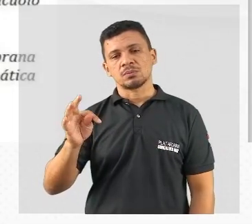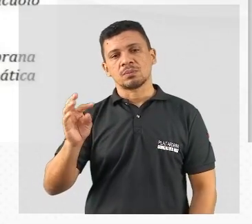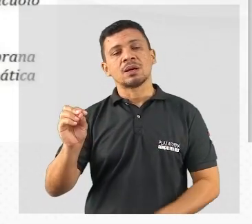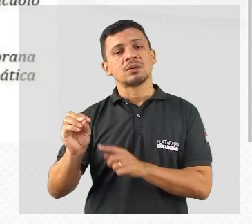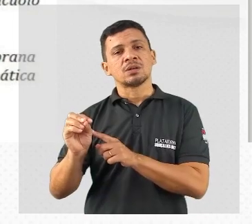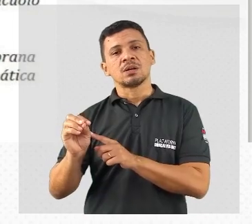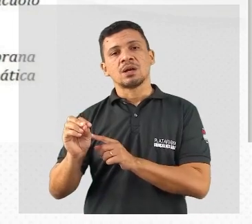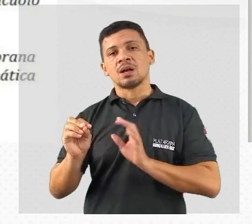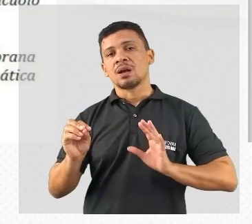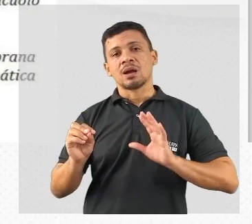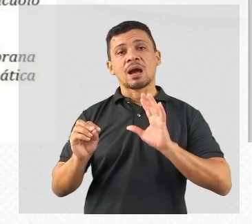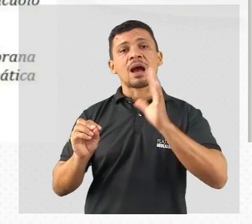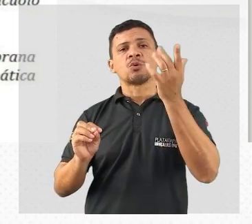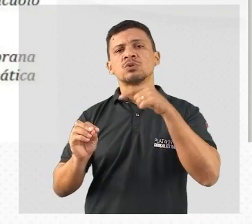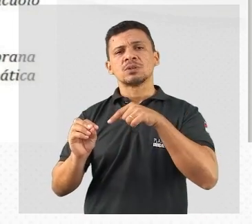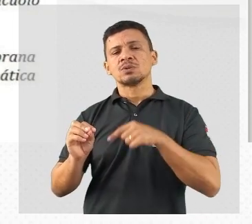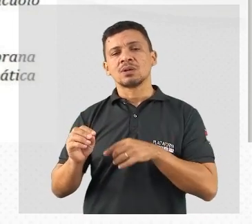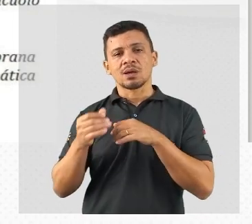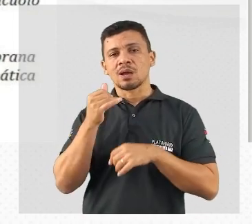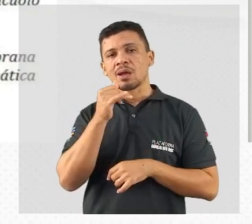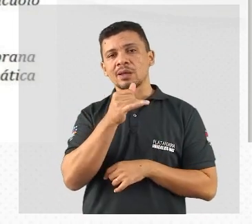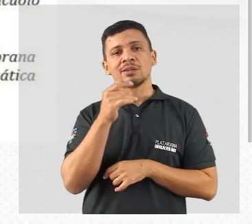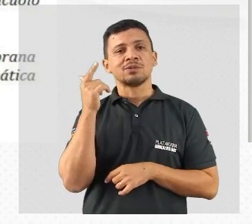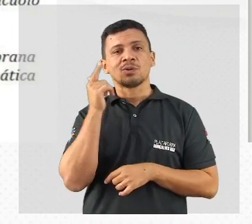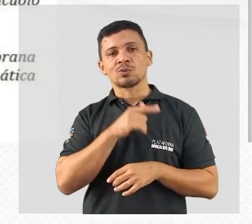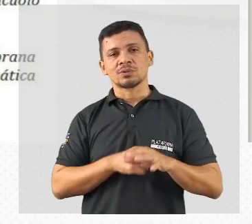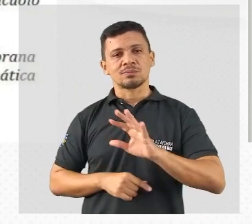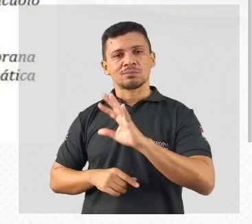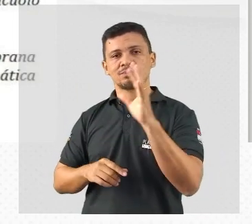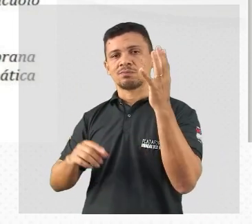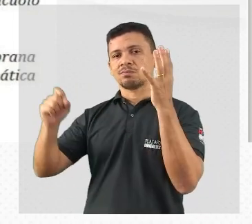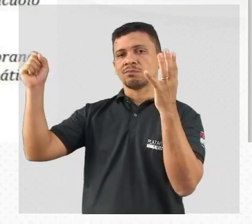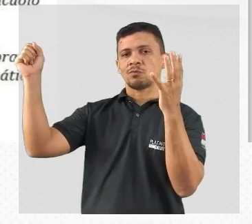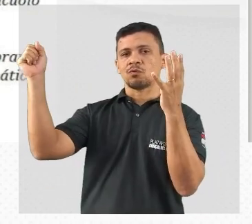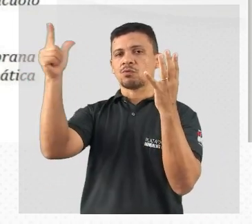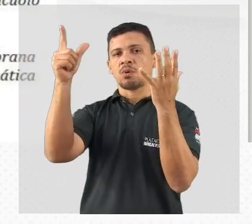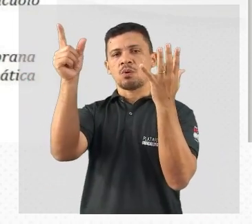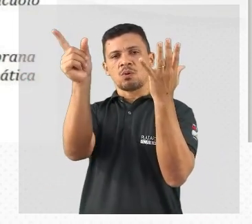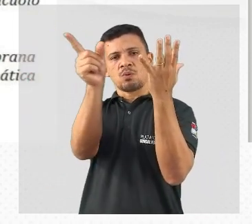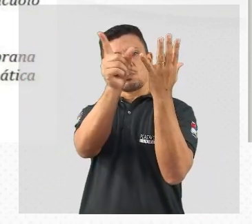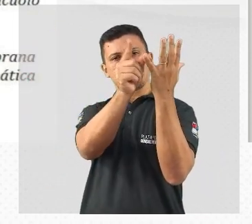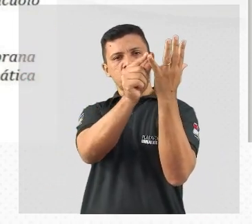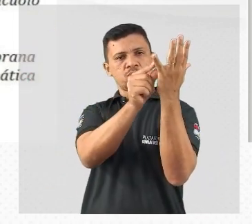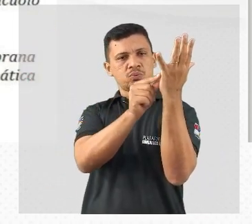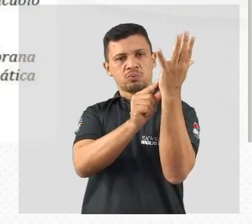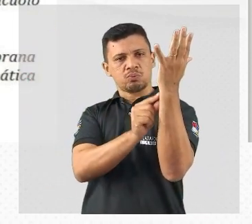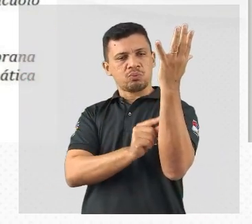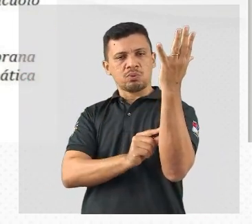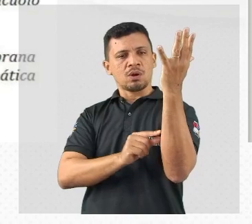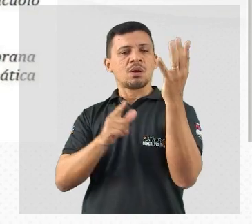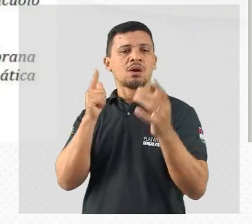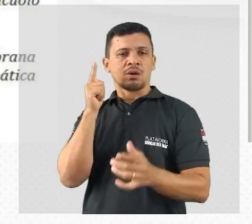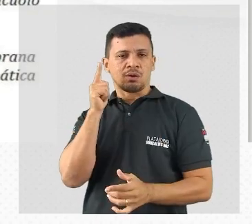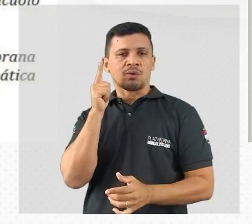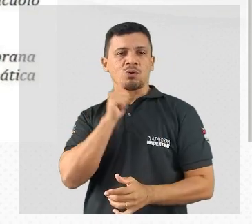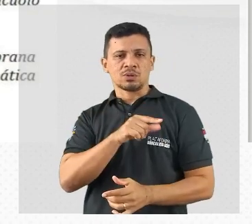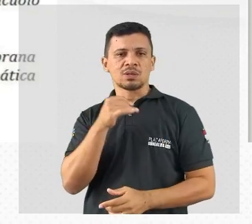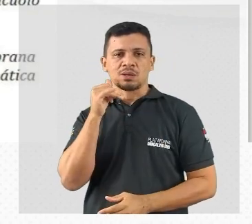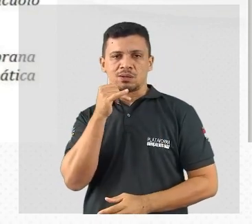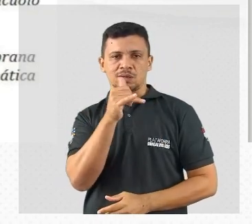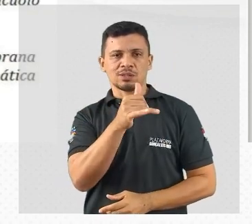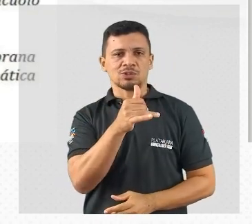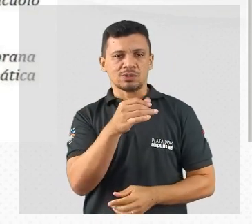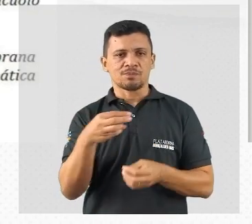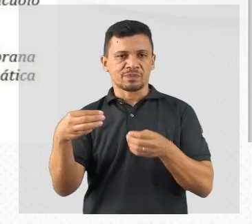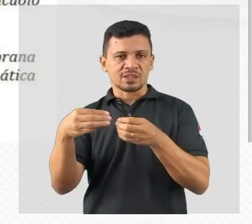a fotossíntese, que é a forma autótrofa, né, que as células vegetais, elas conseguem obter